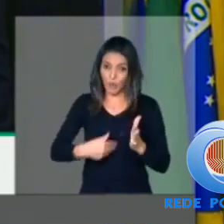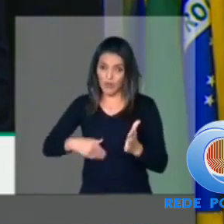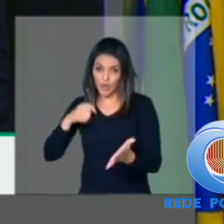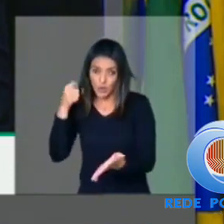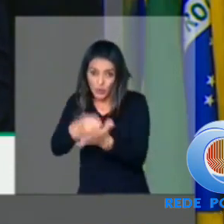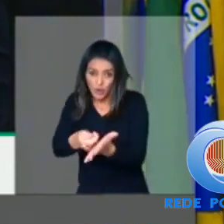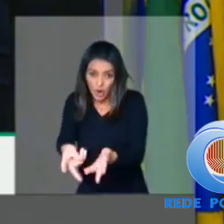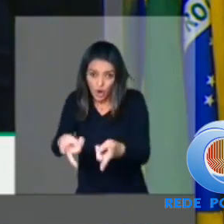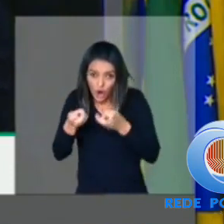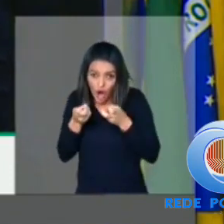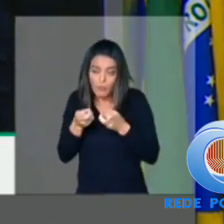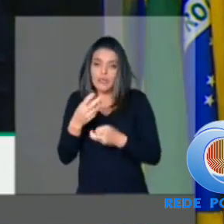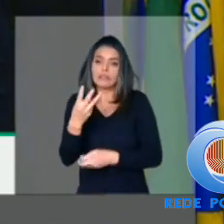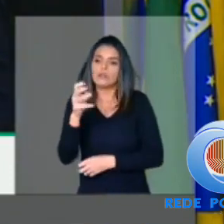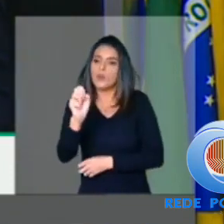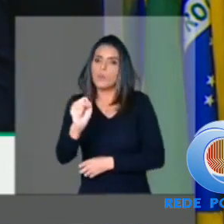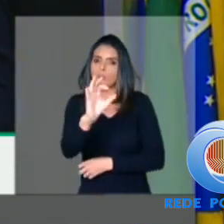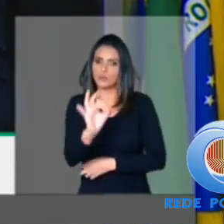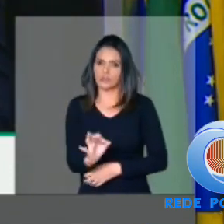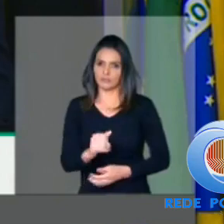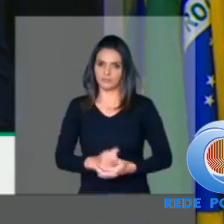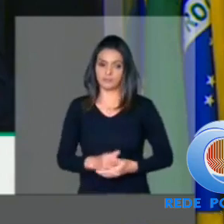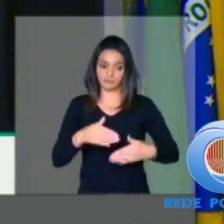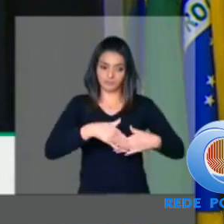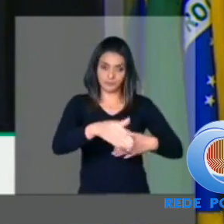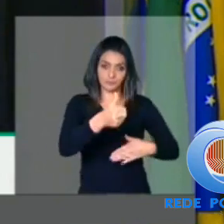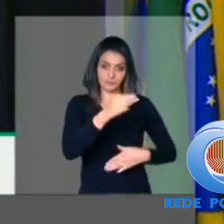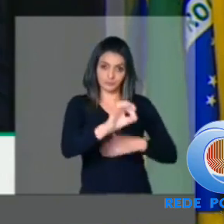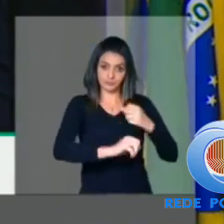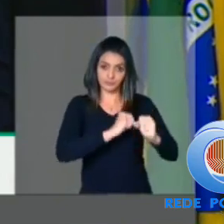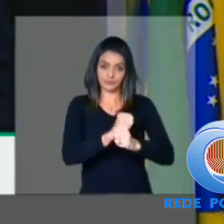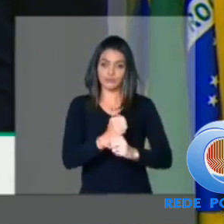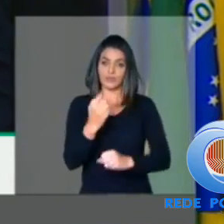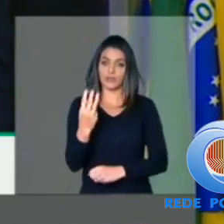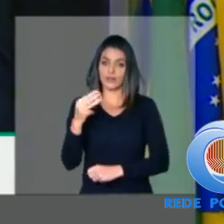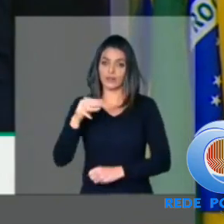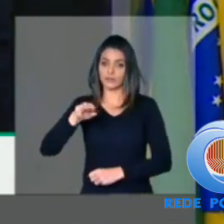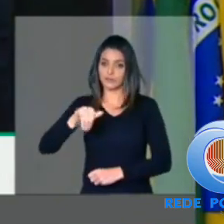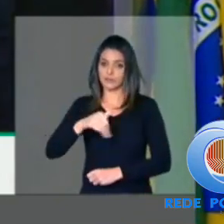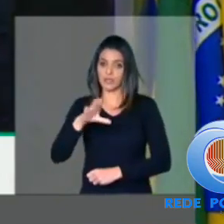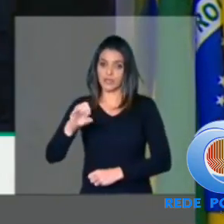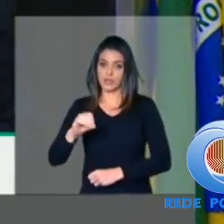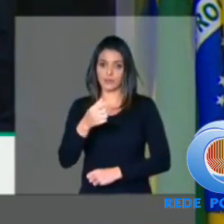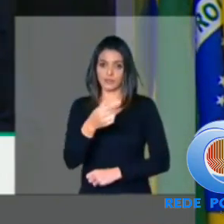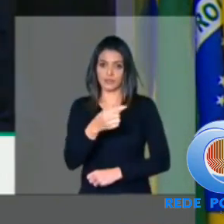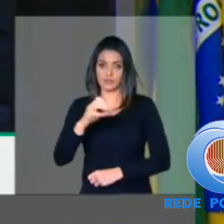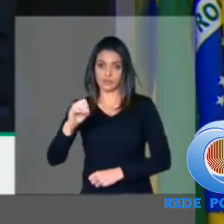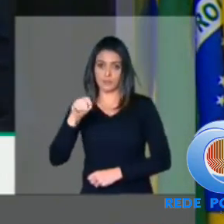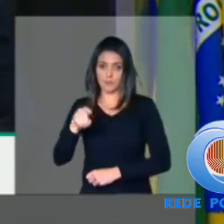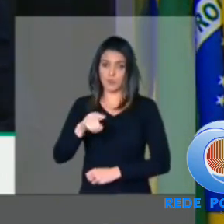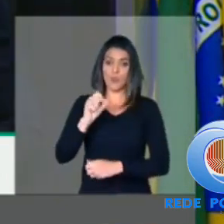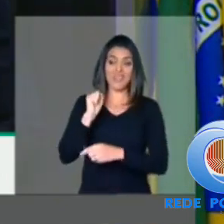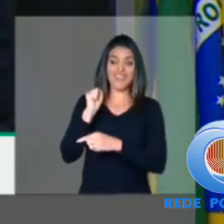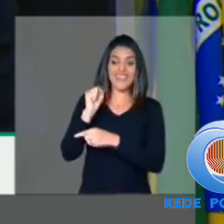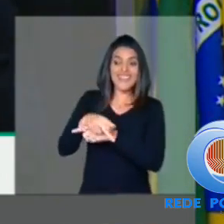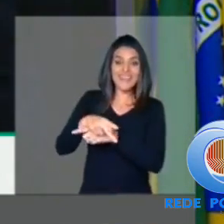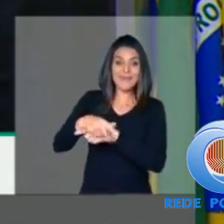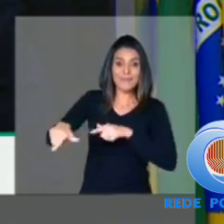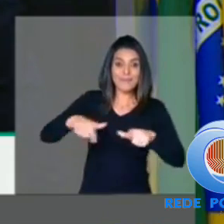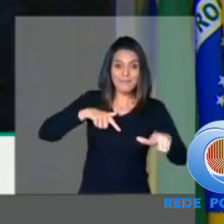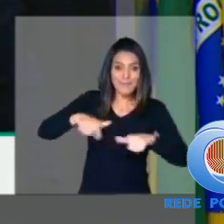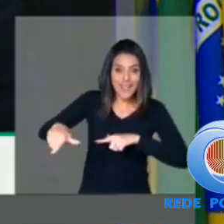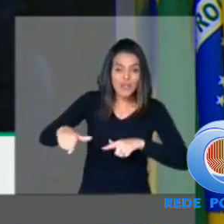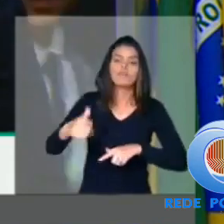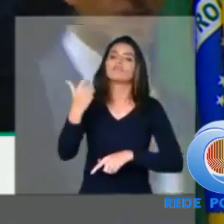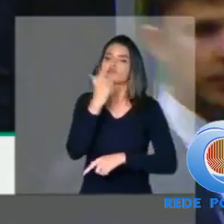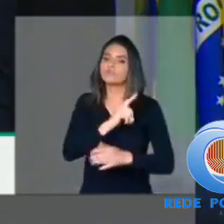nós vamos conseguir, em 10 anos, 3 milhões e 700 mil de emprego. Empregos. Nós